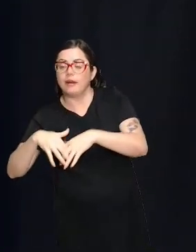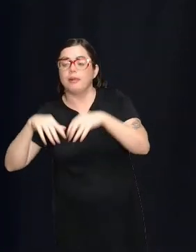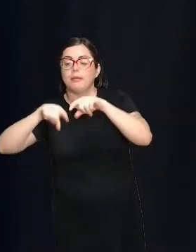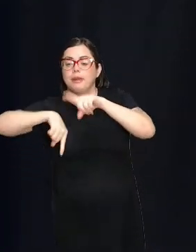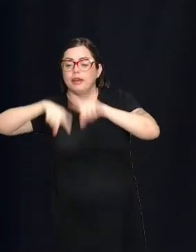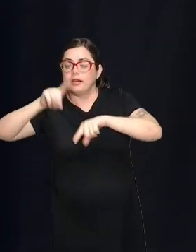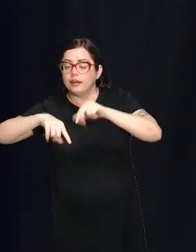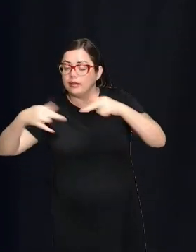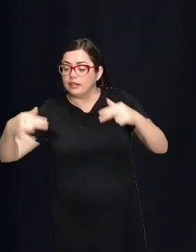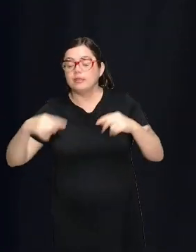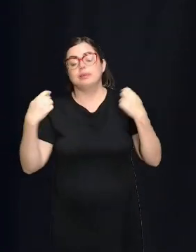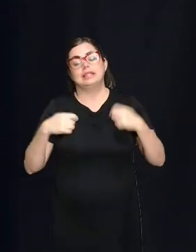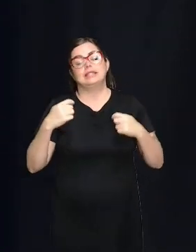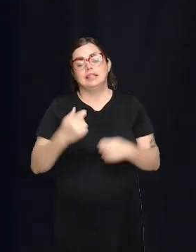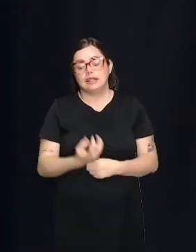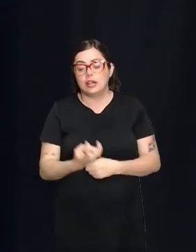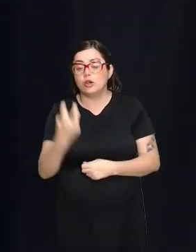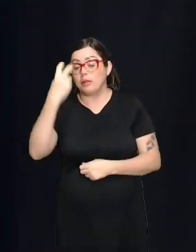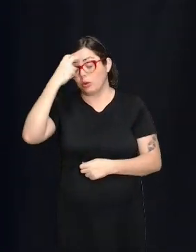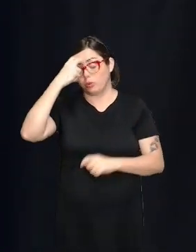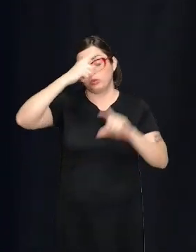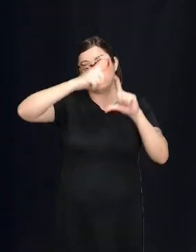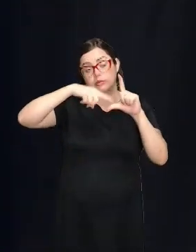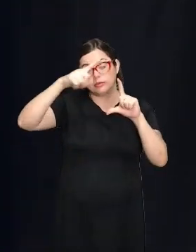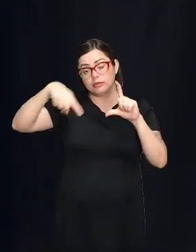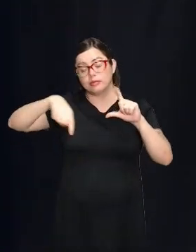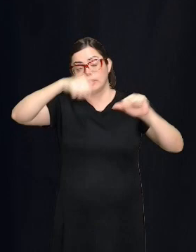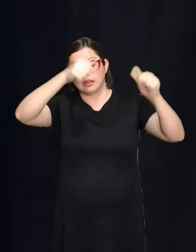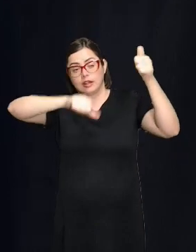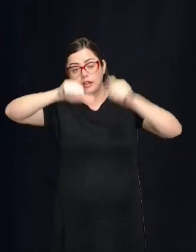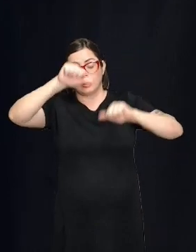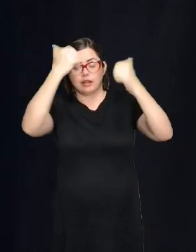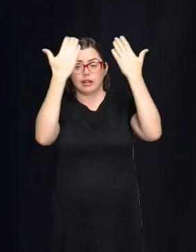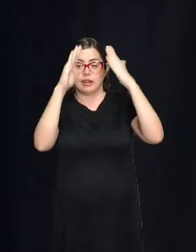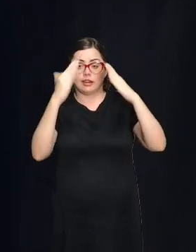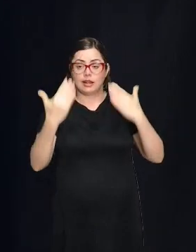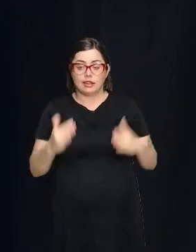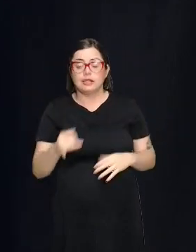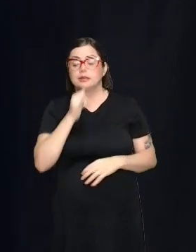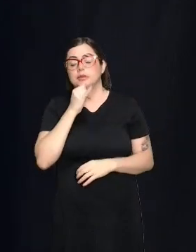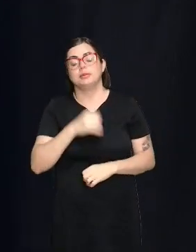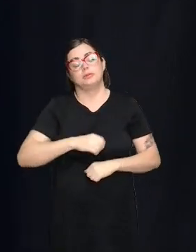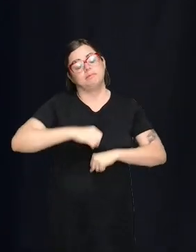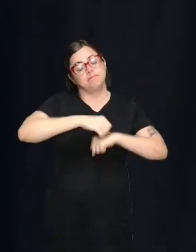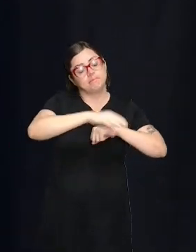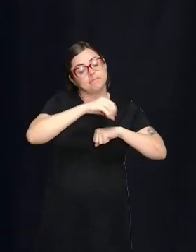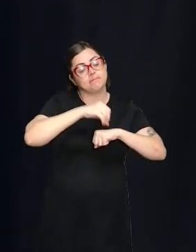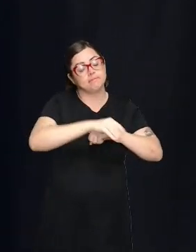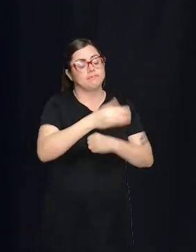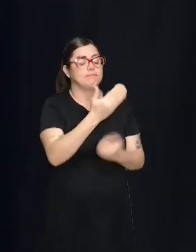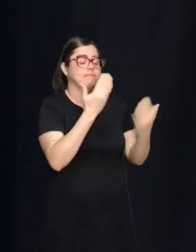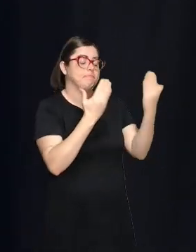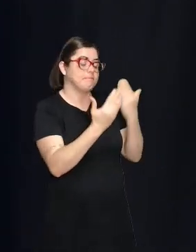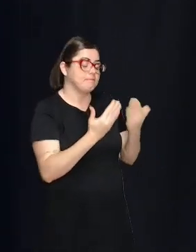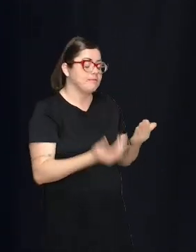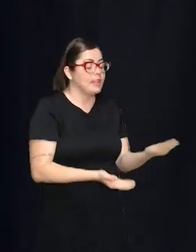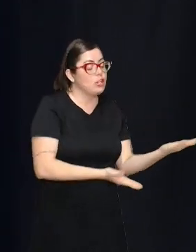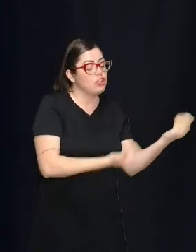das organizações e isso perpassa por você conseguir ensinar o jovem determinadas coisas, o mais velho outras